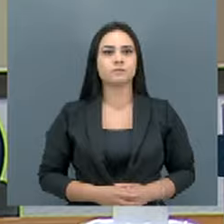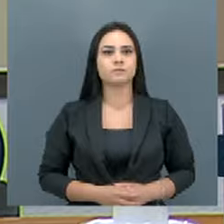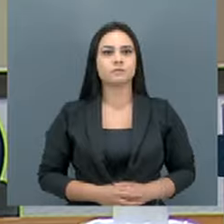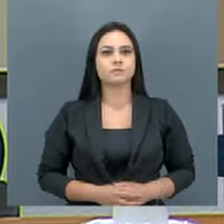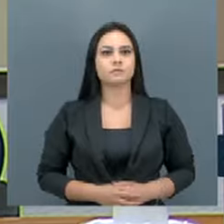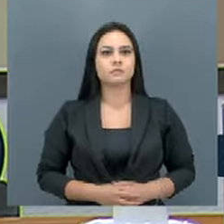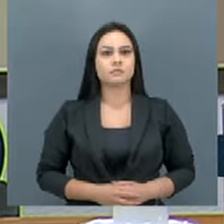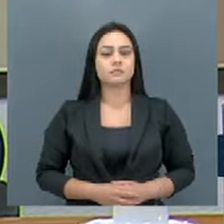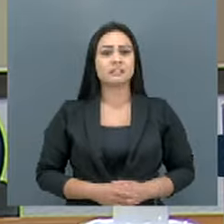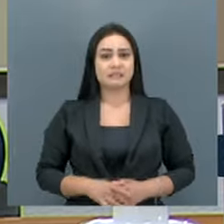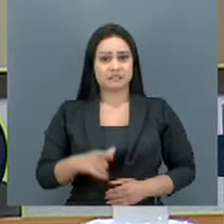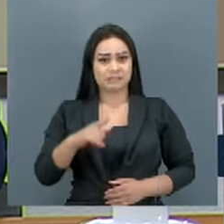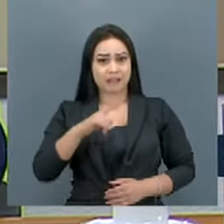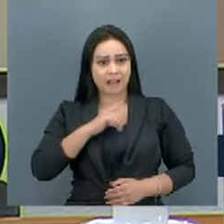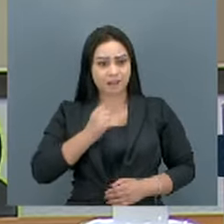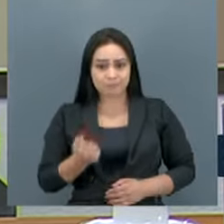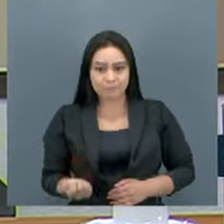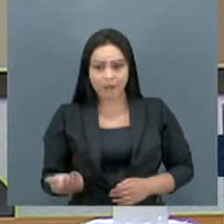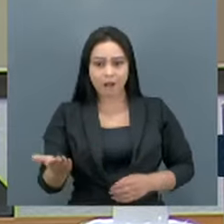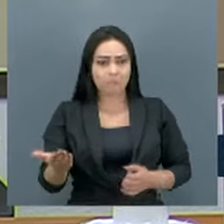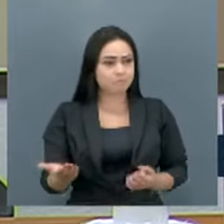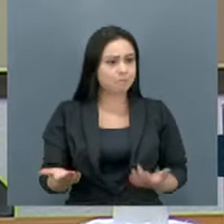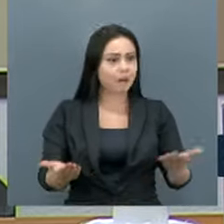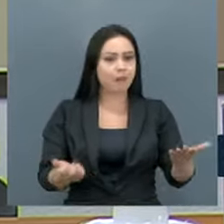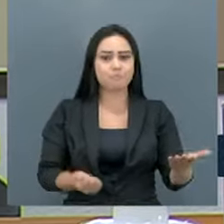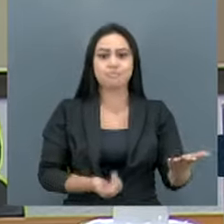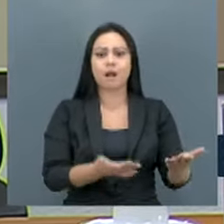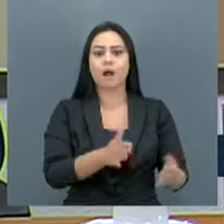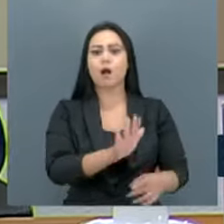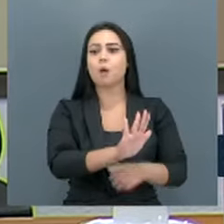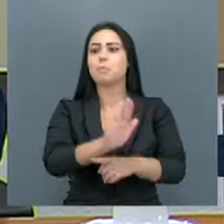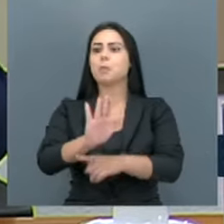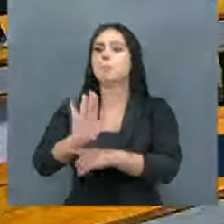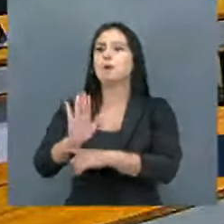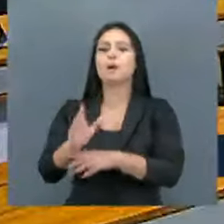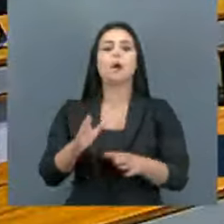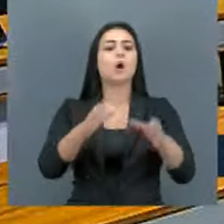levando benefício para nossas aldeias,